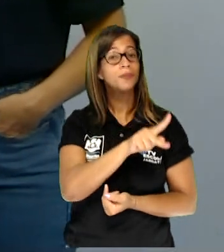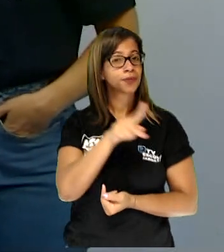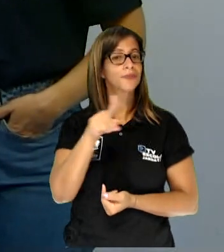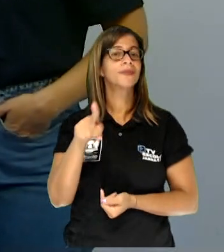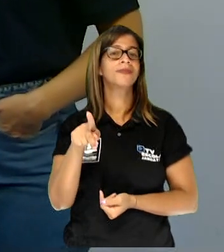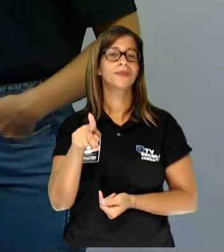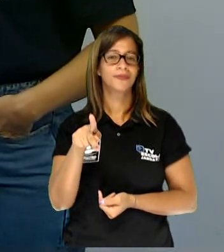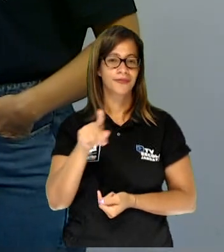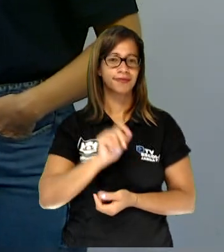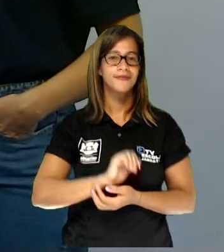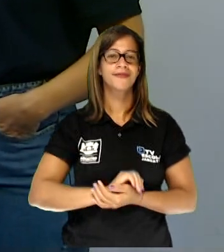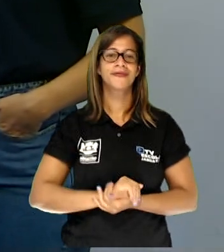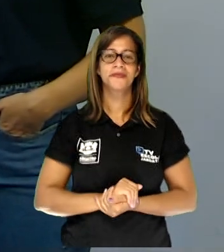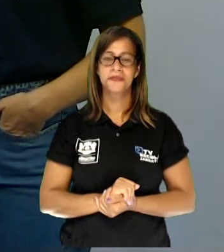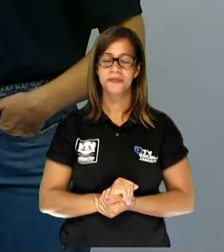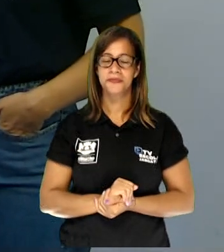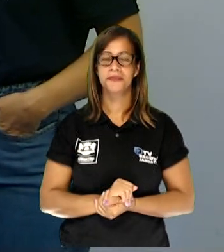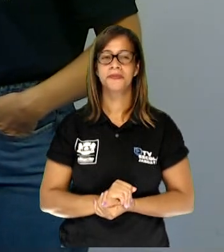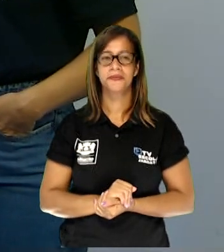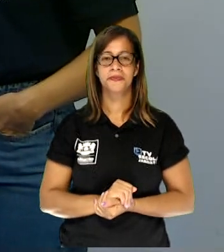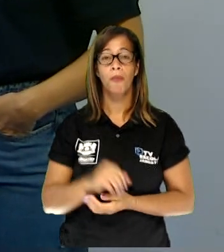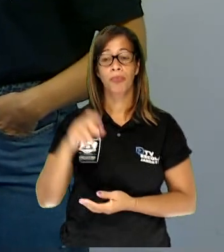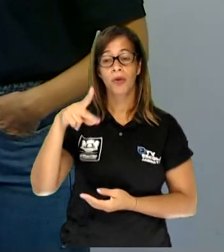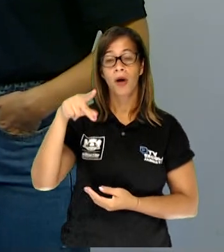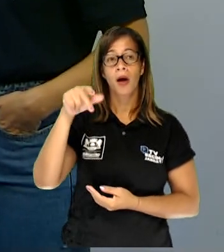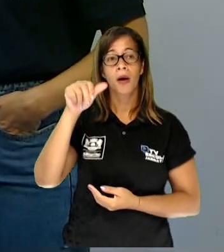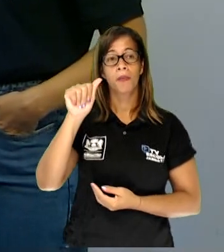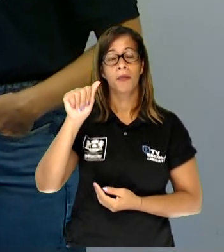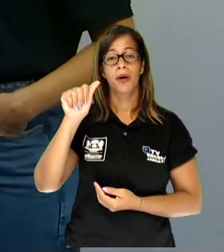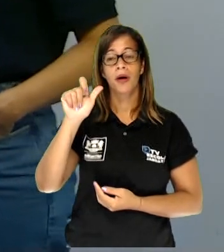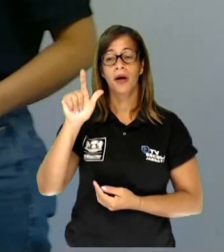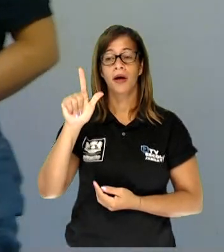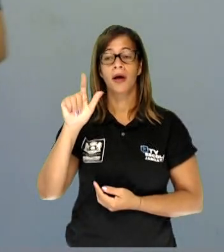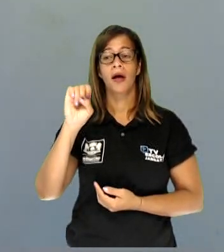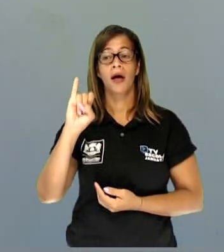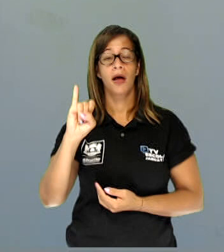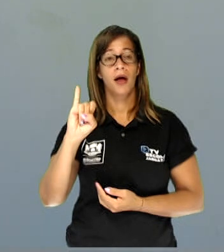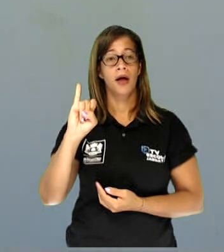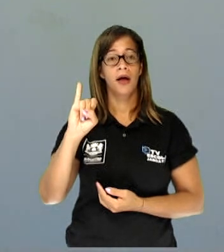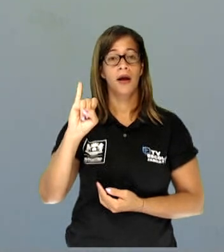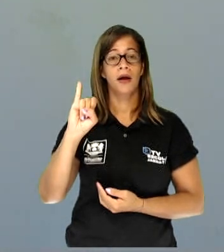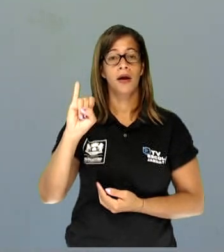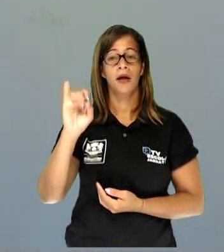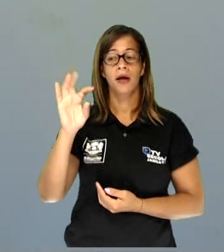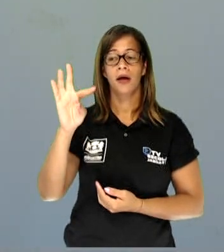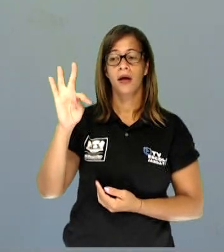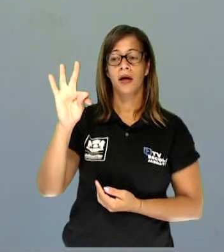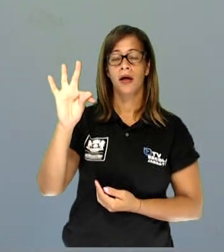bem. Tó, tó. T, ó,